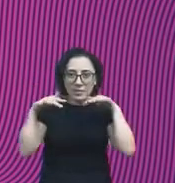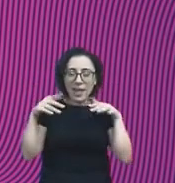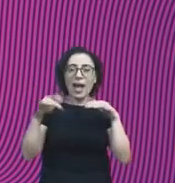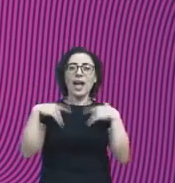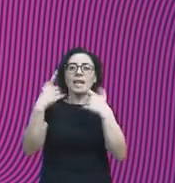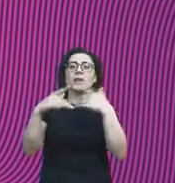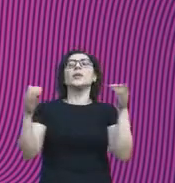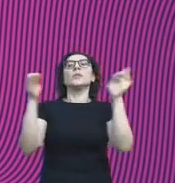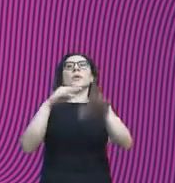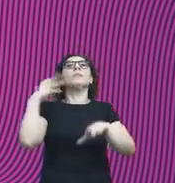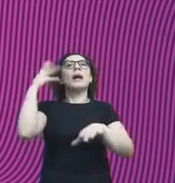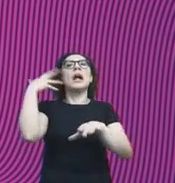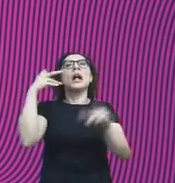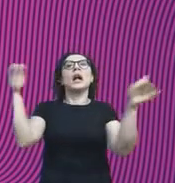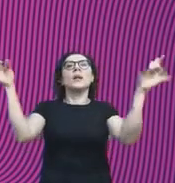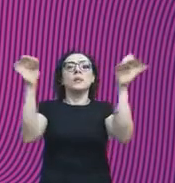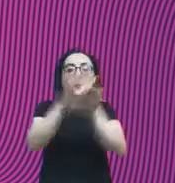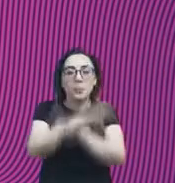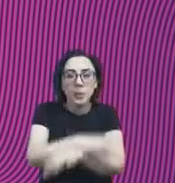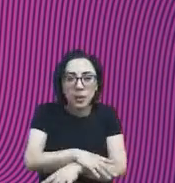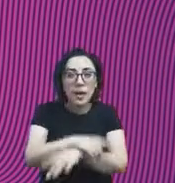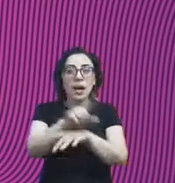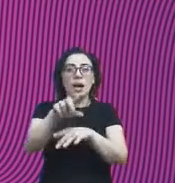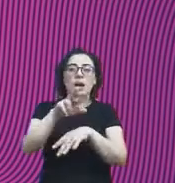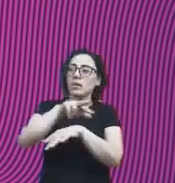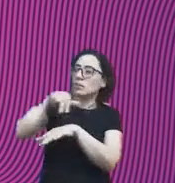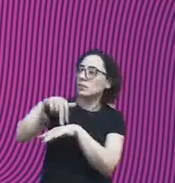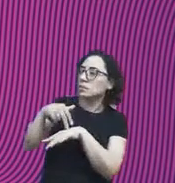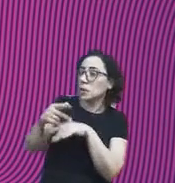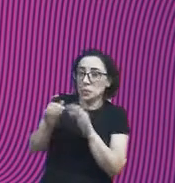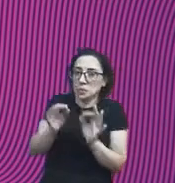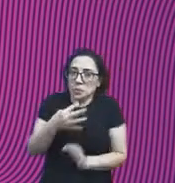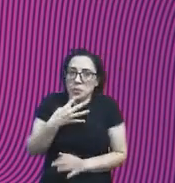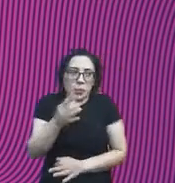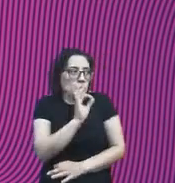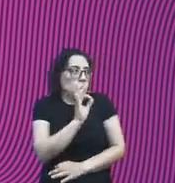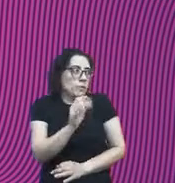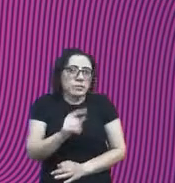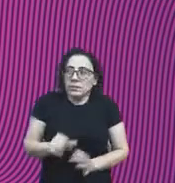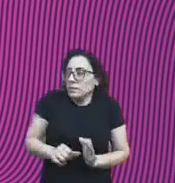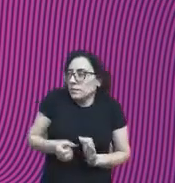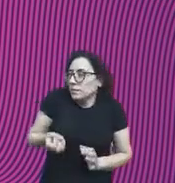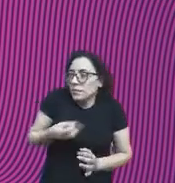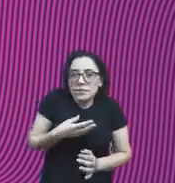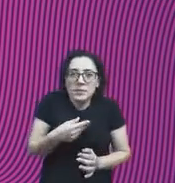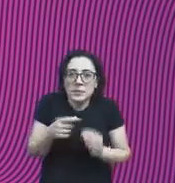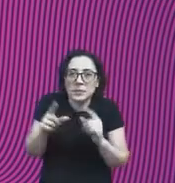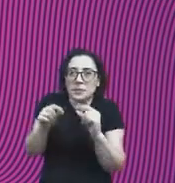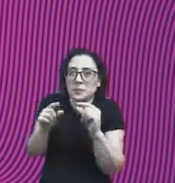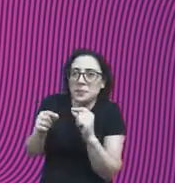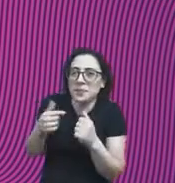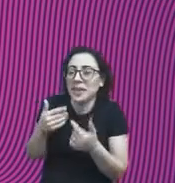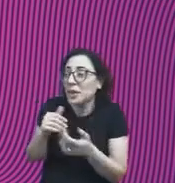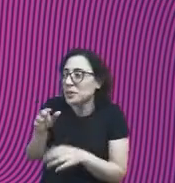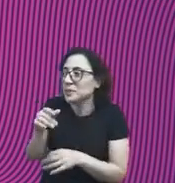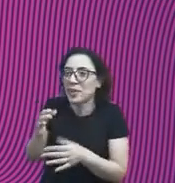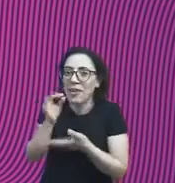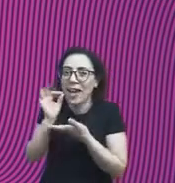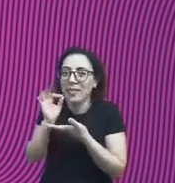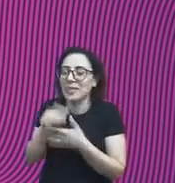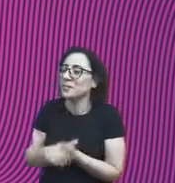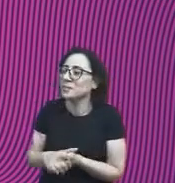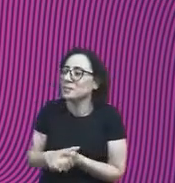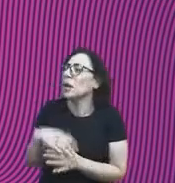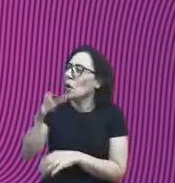hoje, e não conheci ninguém, tomando um café, puxando papo, meu trabalho é conversar, você sabe disso. Falei, Bruno, poxa, saúde é excelente, cara, adorei vir para